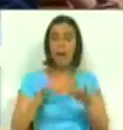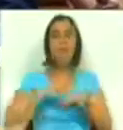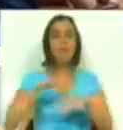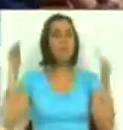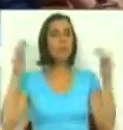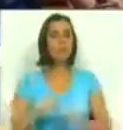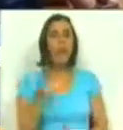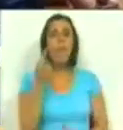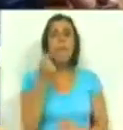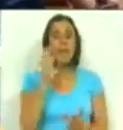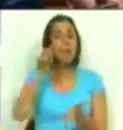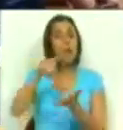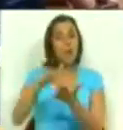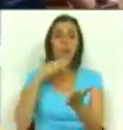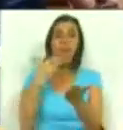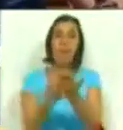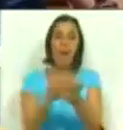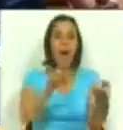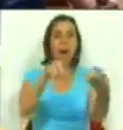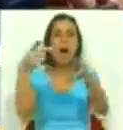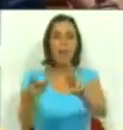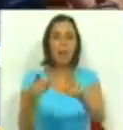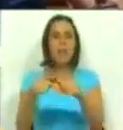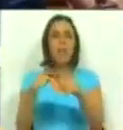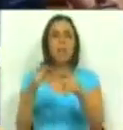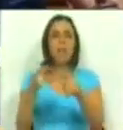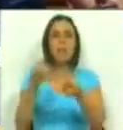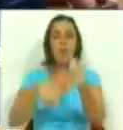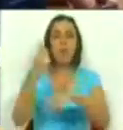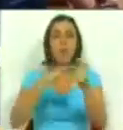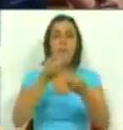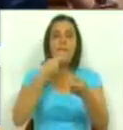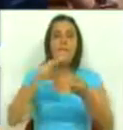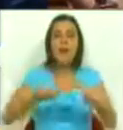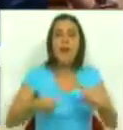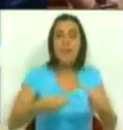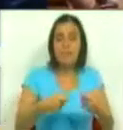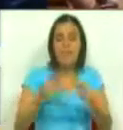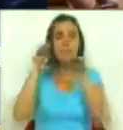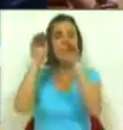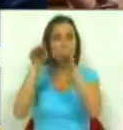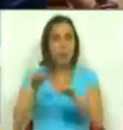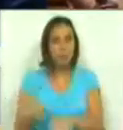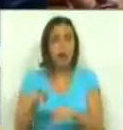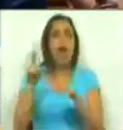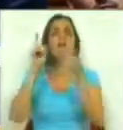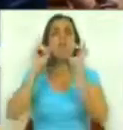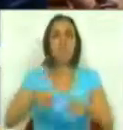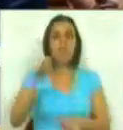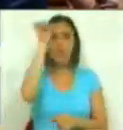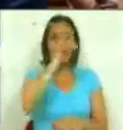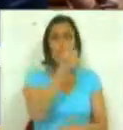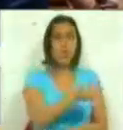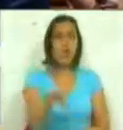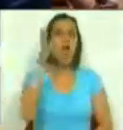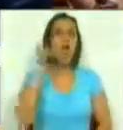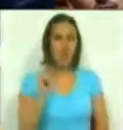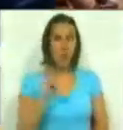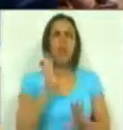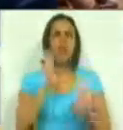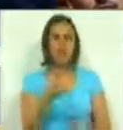à diminuição dos preços resultantes da alteração das margens de comercialização das farmácias e armazenistas implementadas em janeiro de